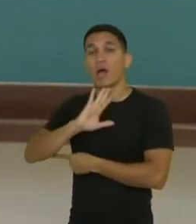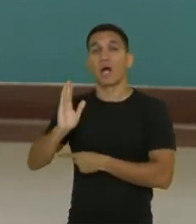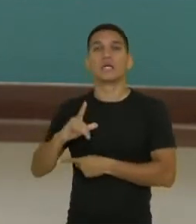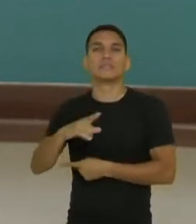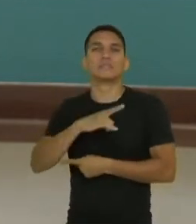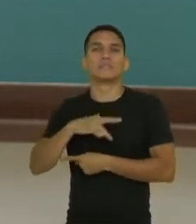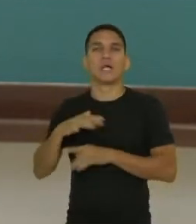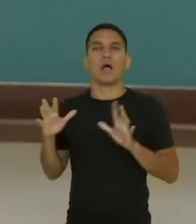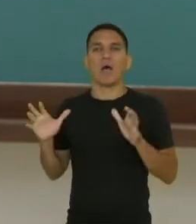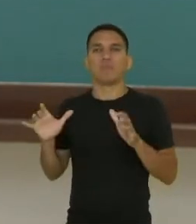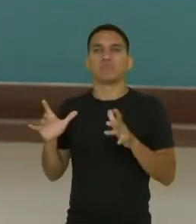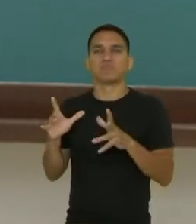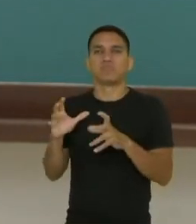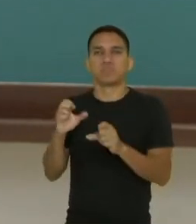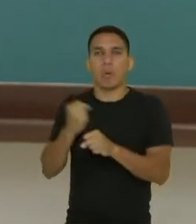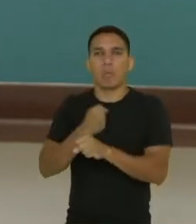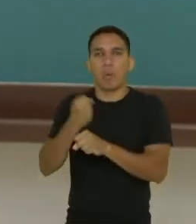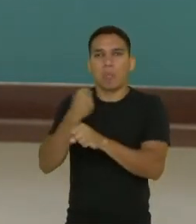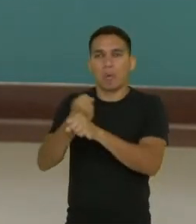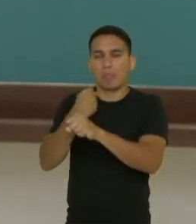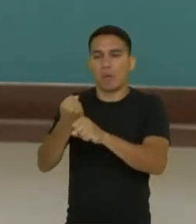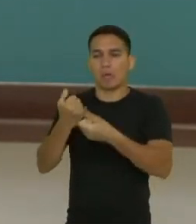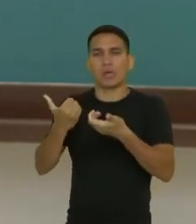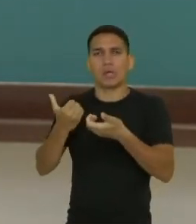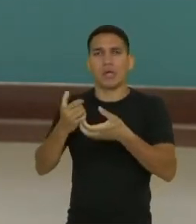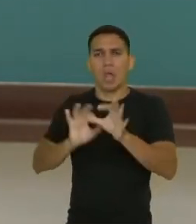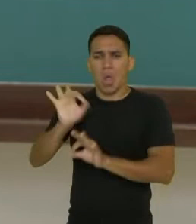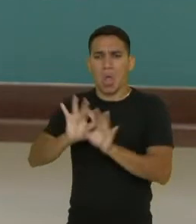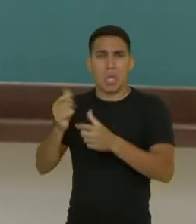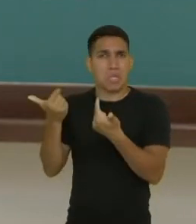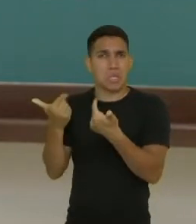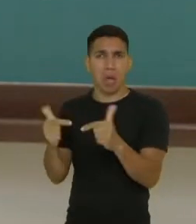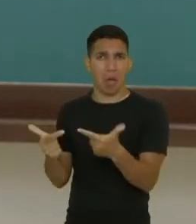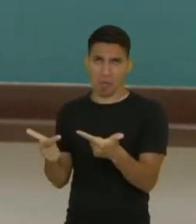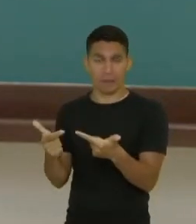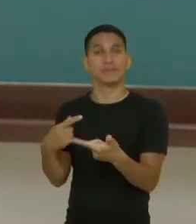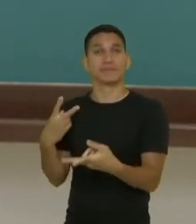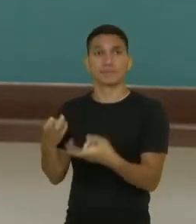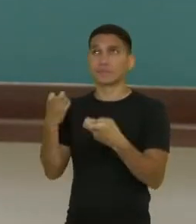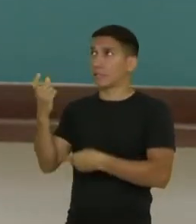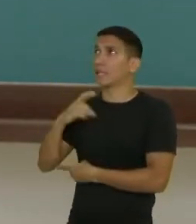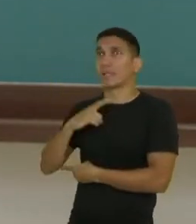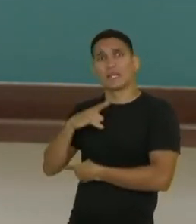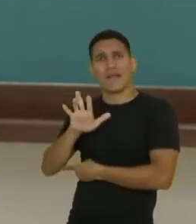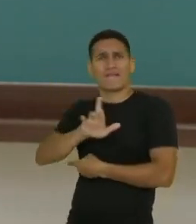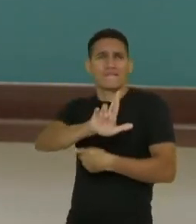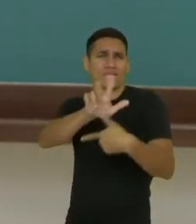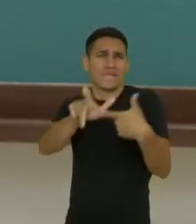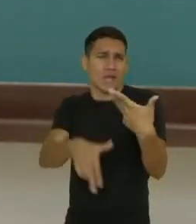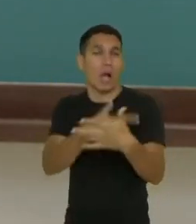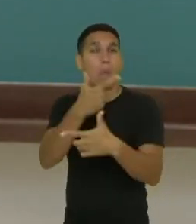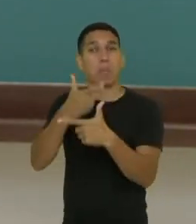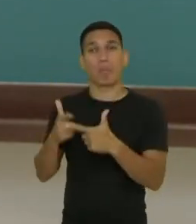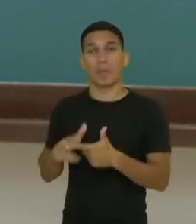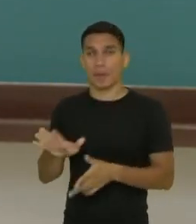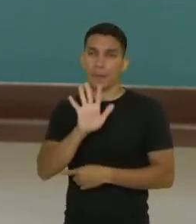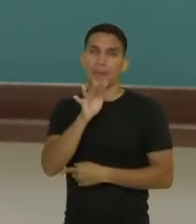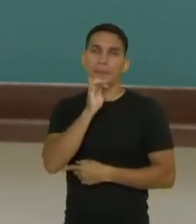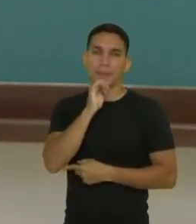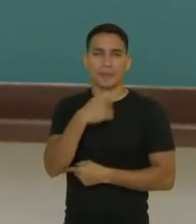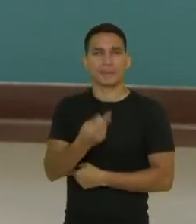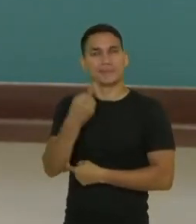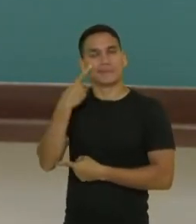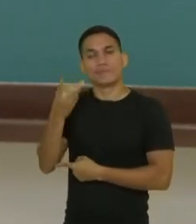concentração de construções de maneira desordenada. E aí a gente pode enumerar vários problemas. Mas, por exemplo, imagine